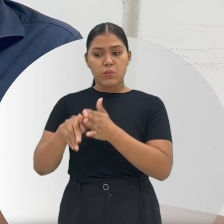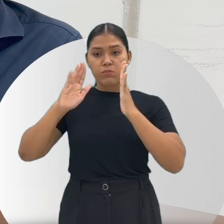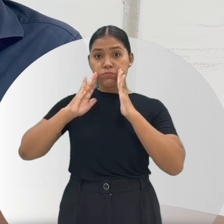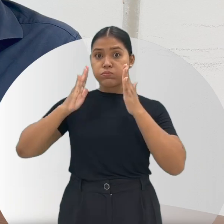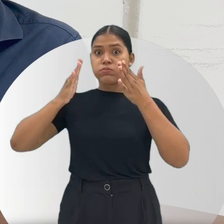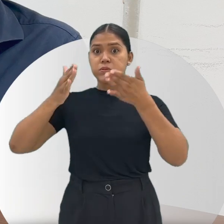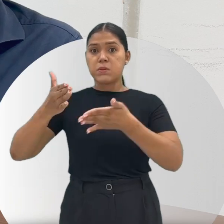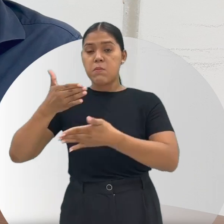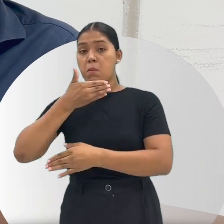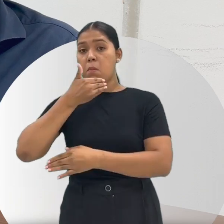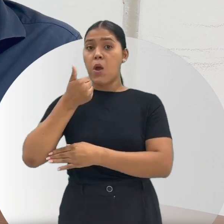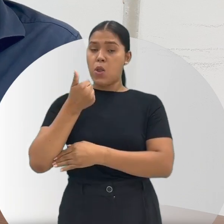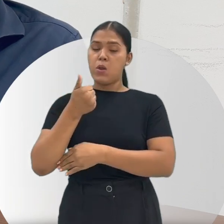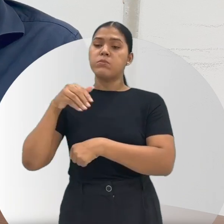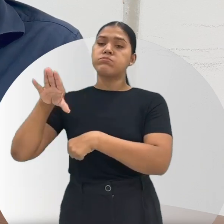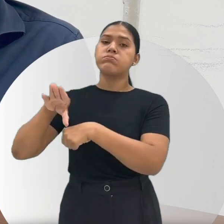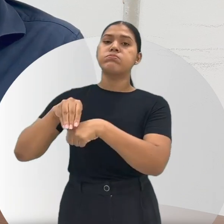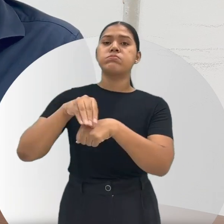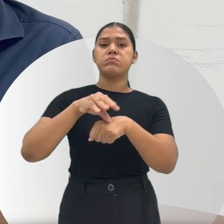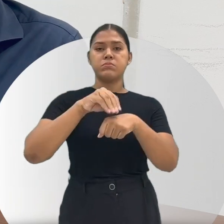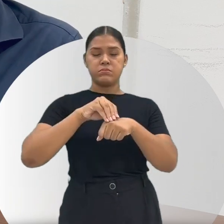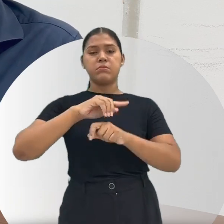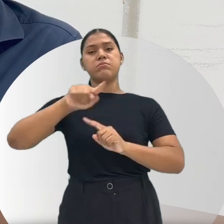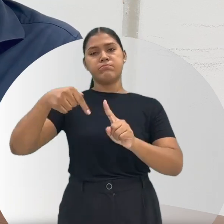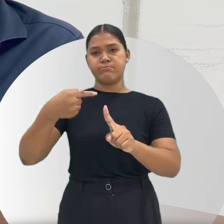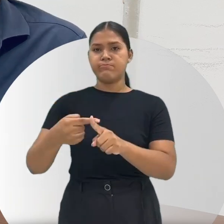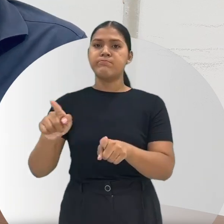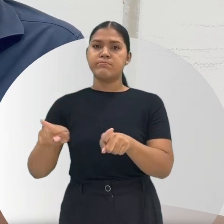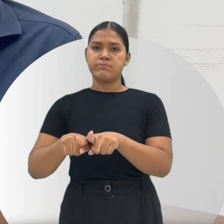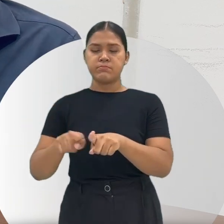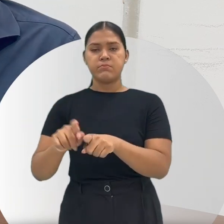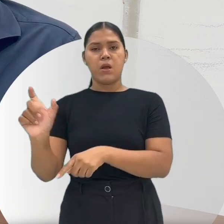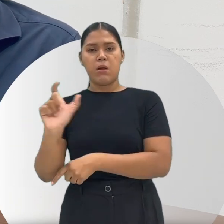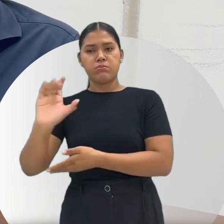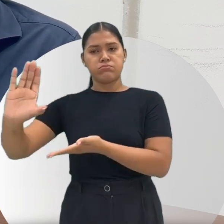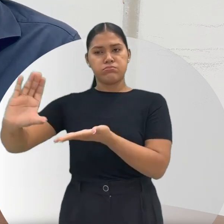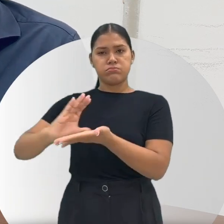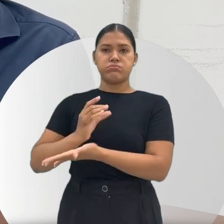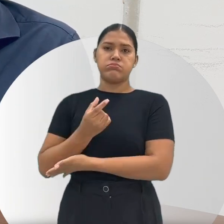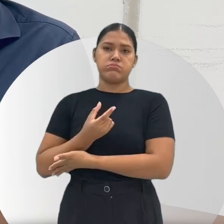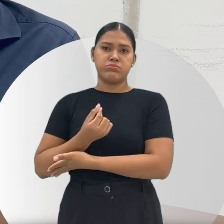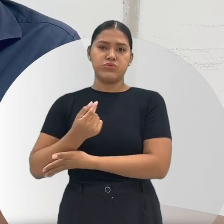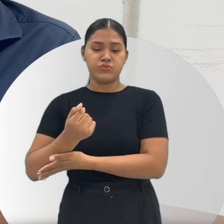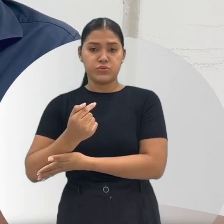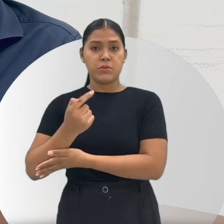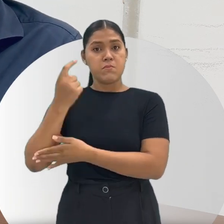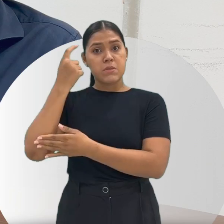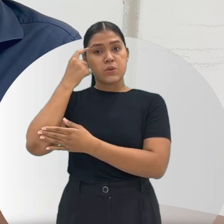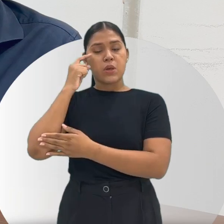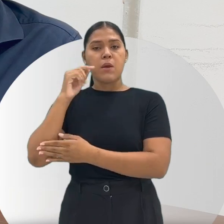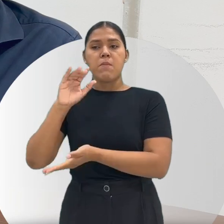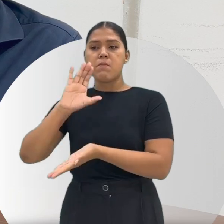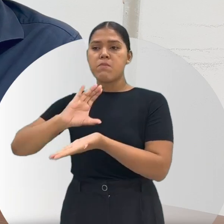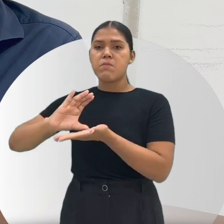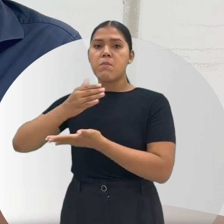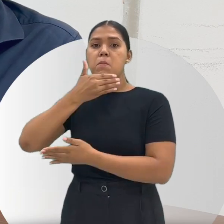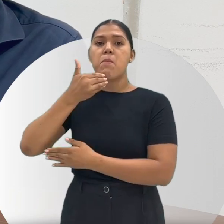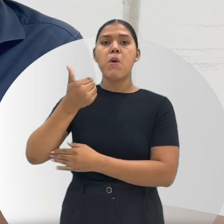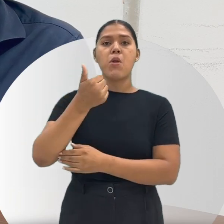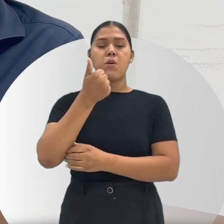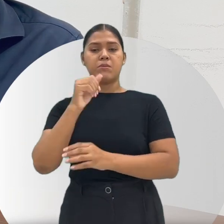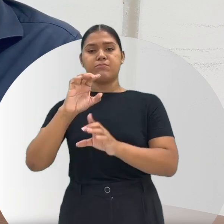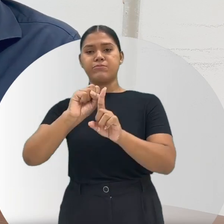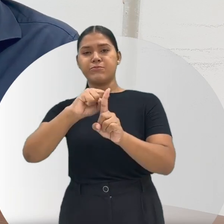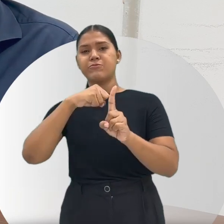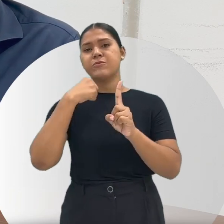o ganho de conhecimento, o ganho de entrega para a sociedade, que é isso que a gente faz. A gente traz o aluno e entrega para a sociedade um